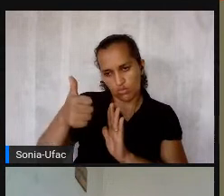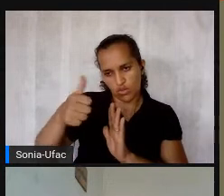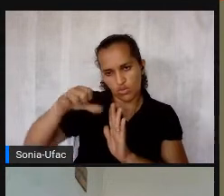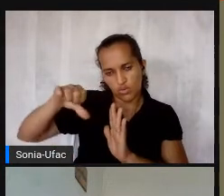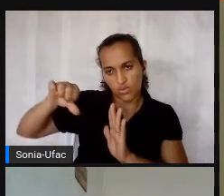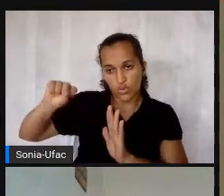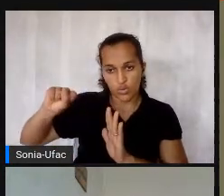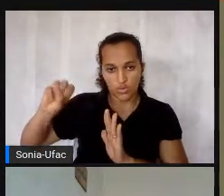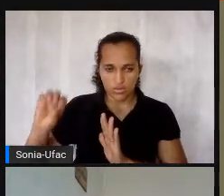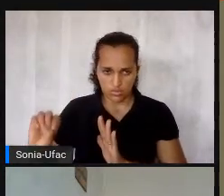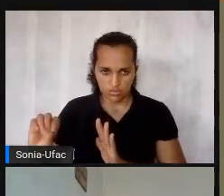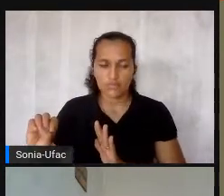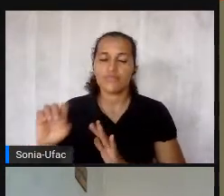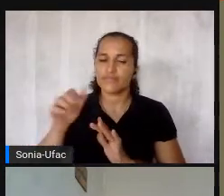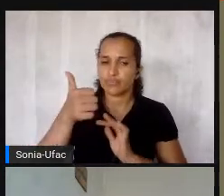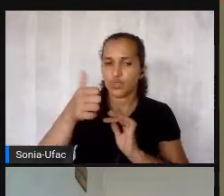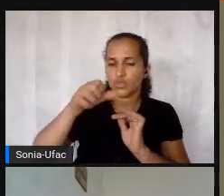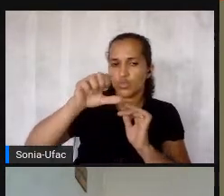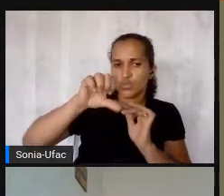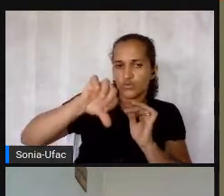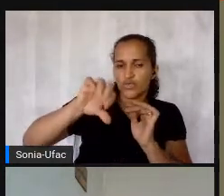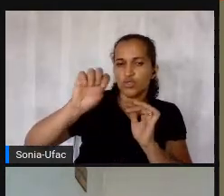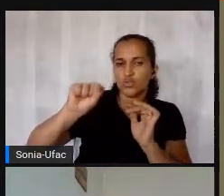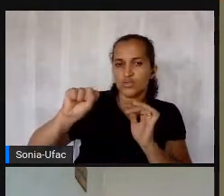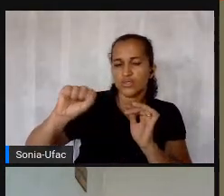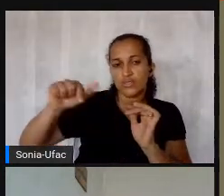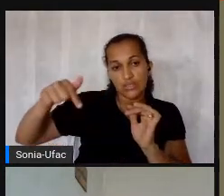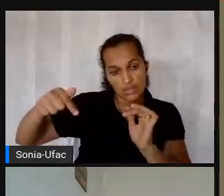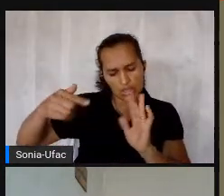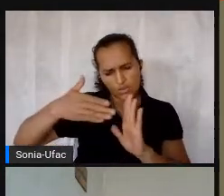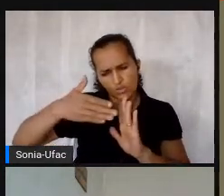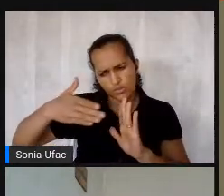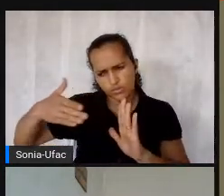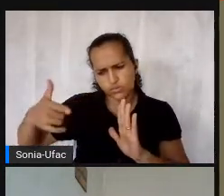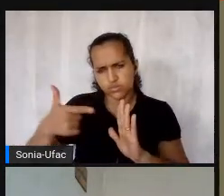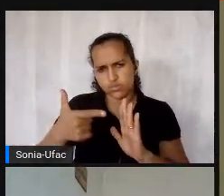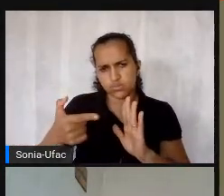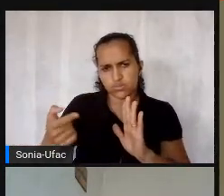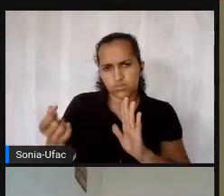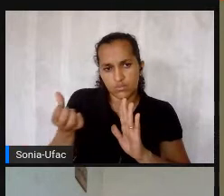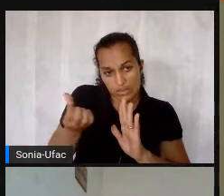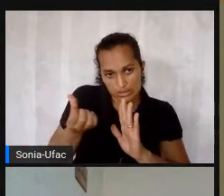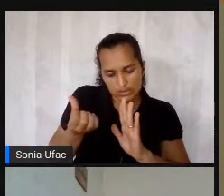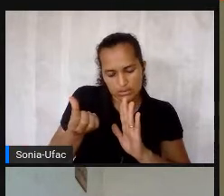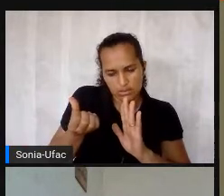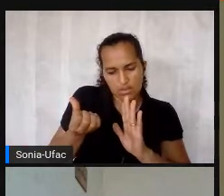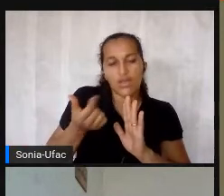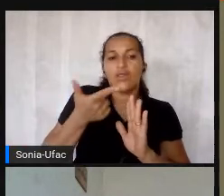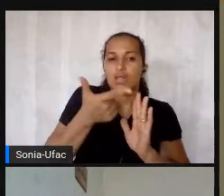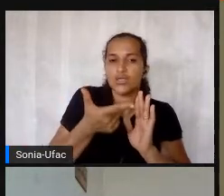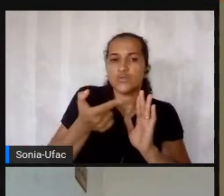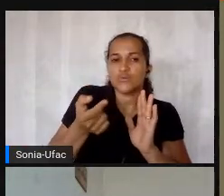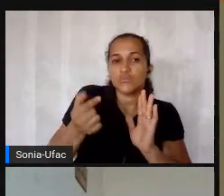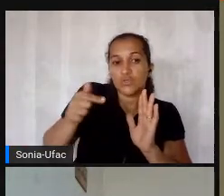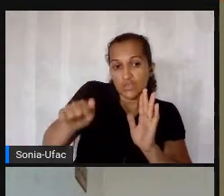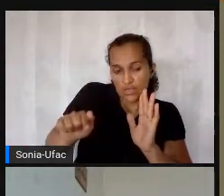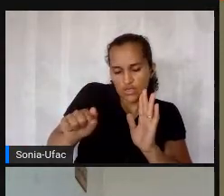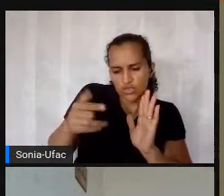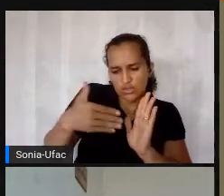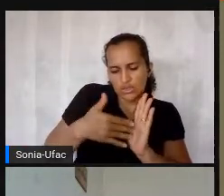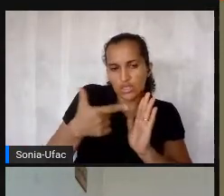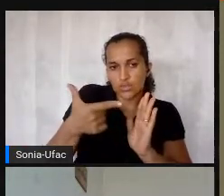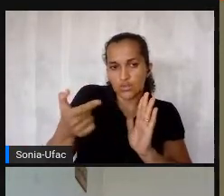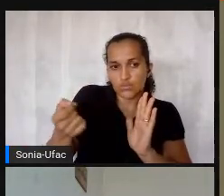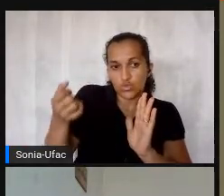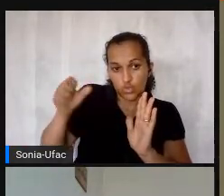1987 e perdurou até 2006. depois, em 2007 até 2018, é esse o nosso